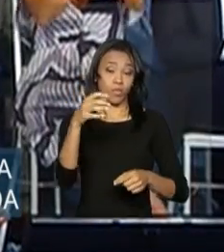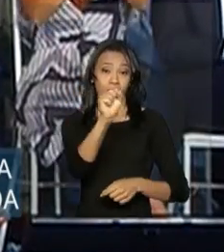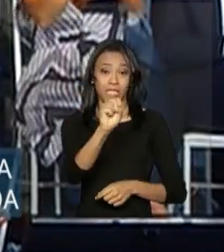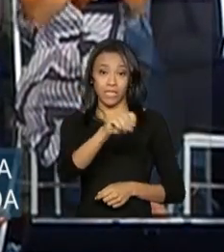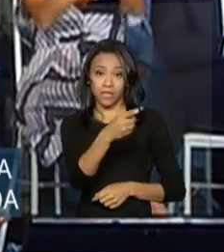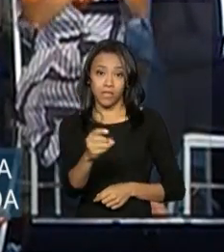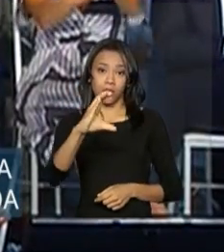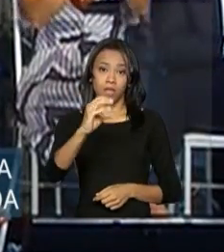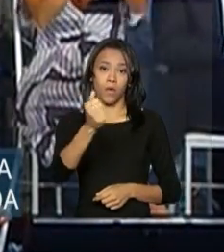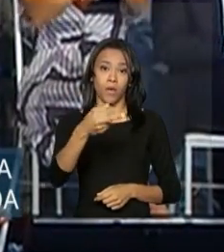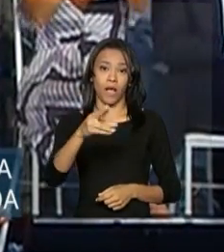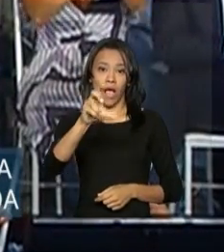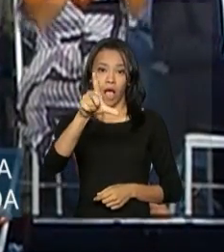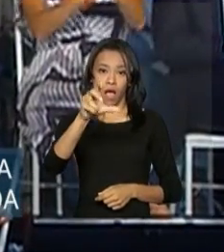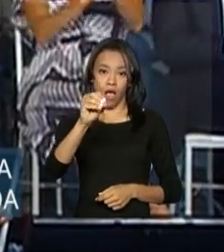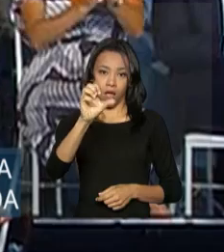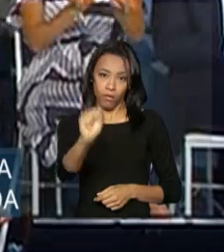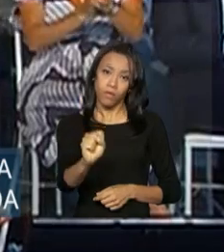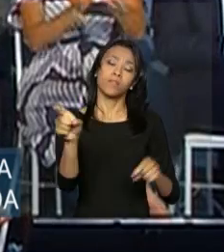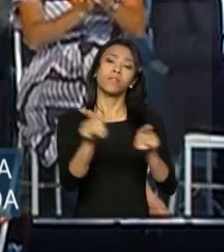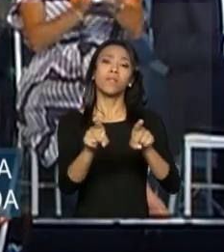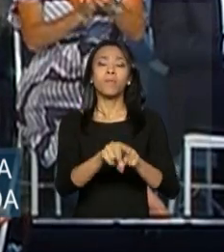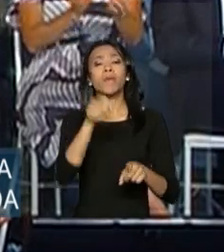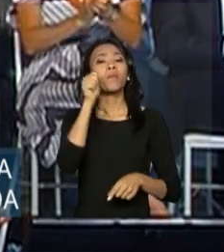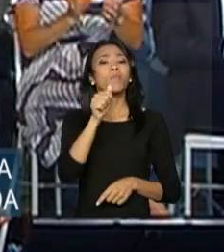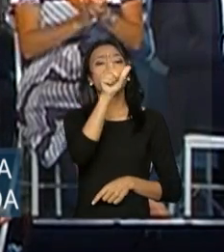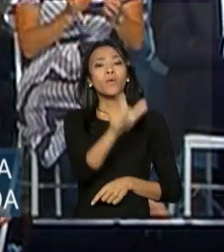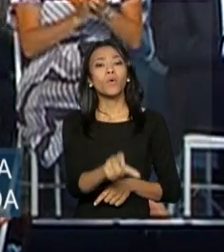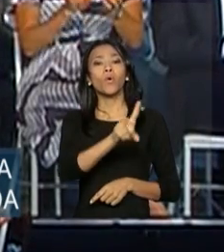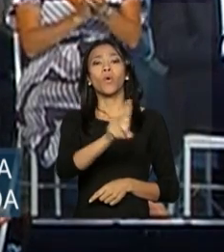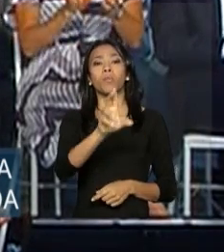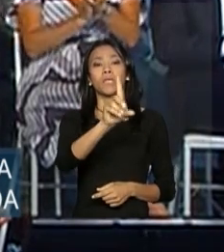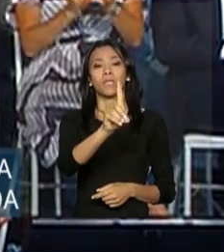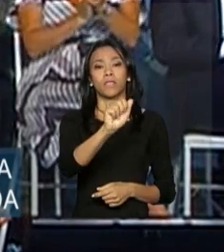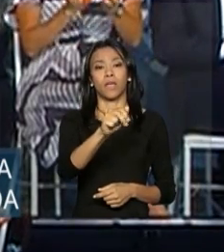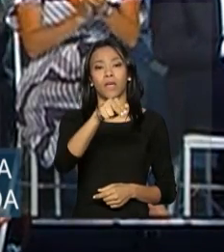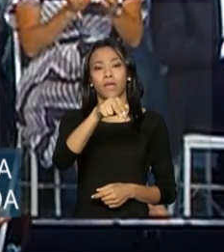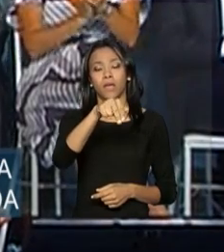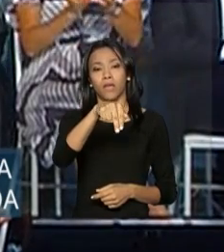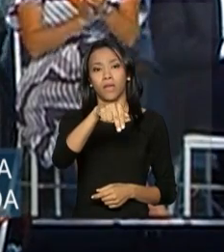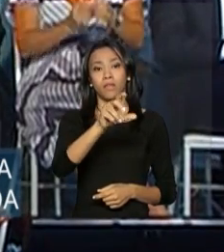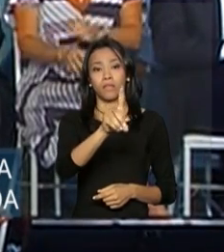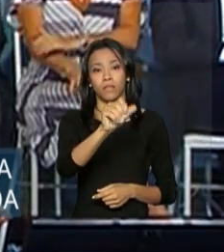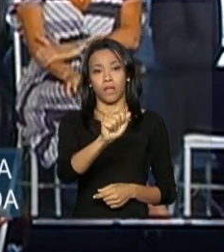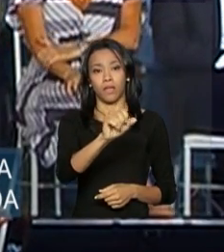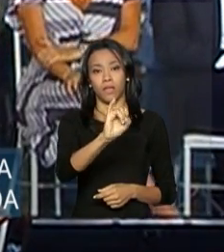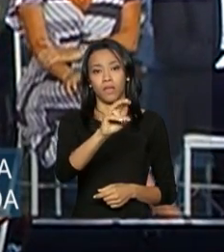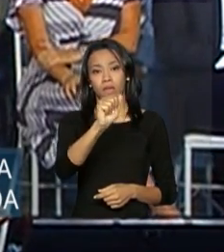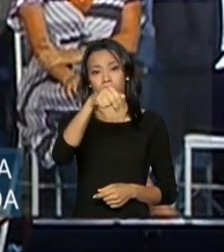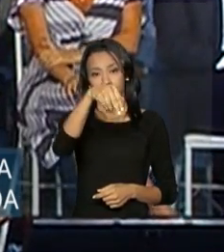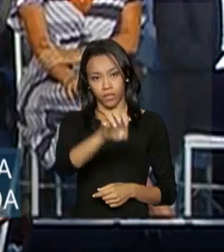Altomani, e também a senhora Daiane Cristina de Mello. Queria